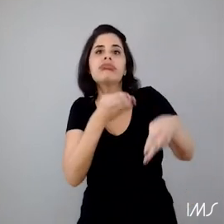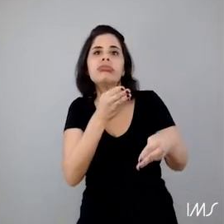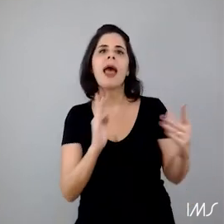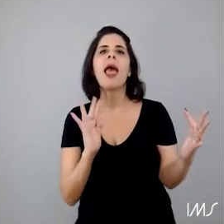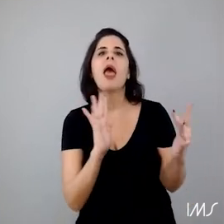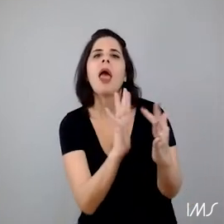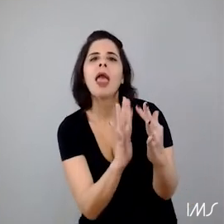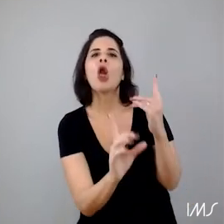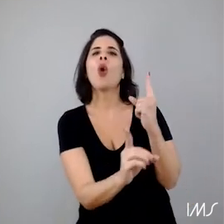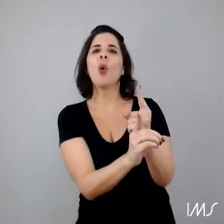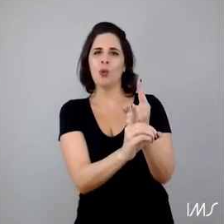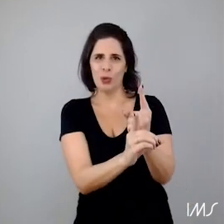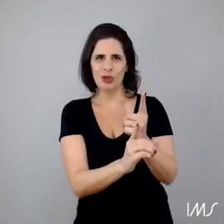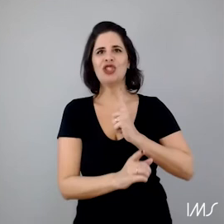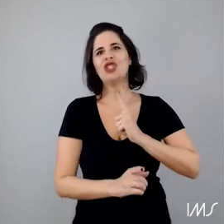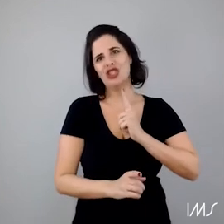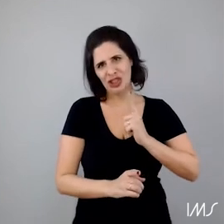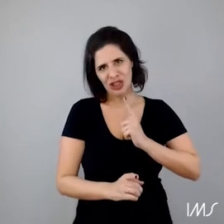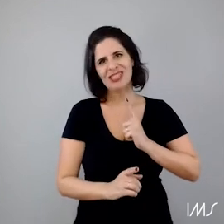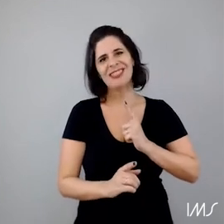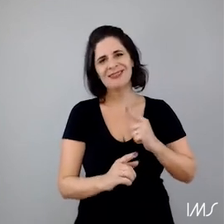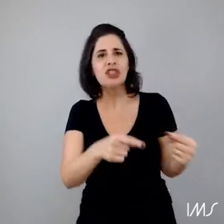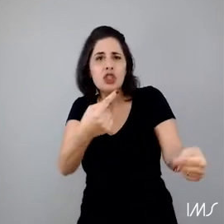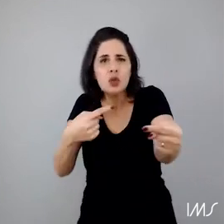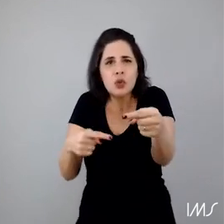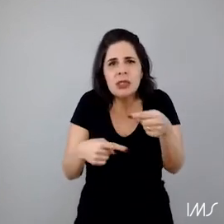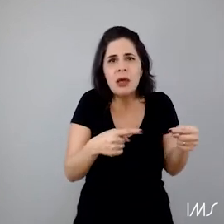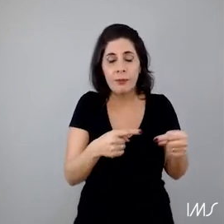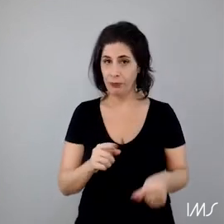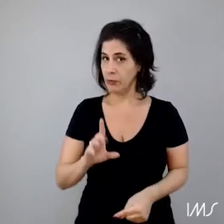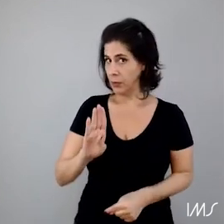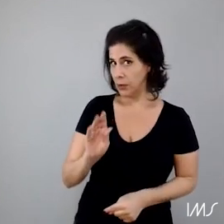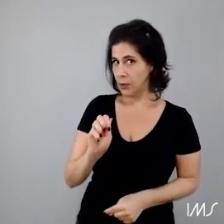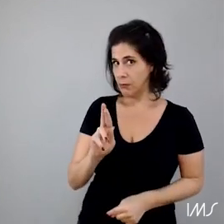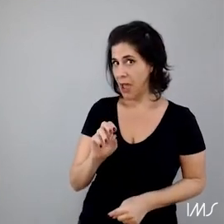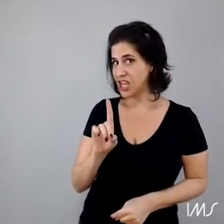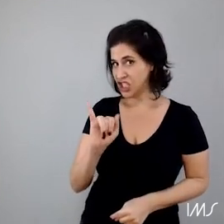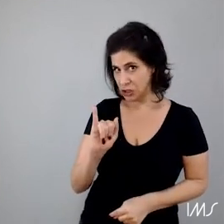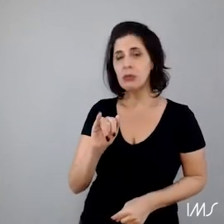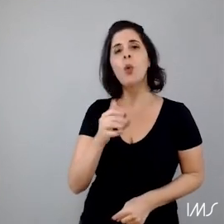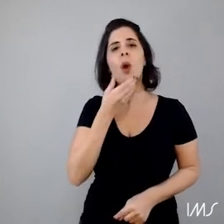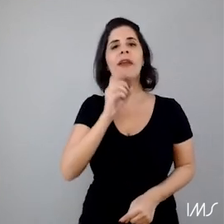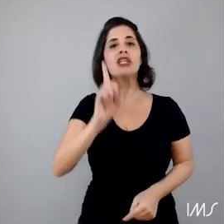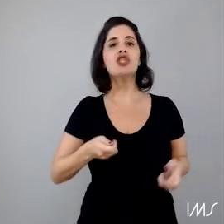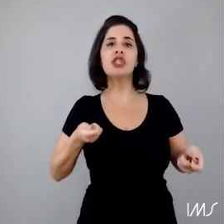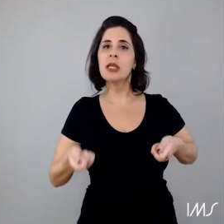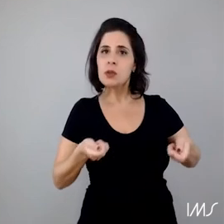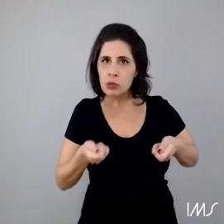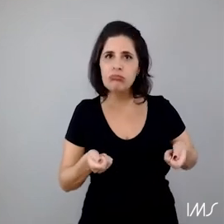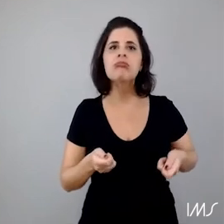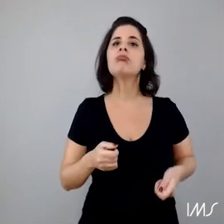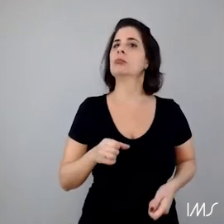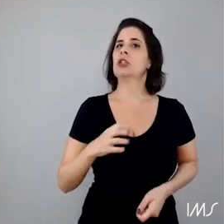dirigir, né? Vamos dizer até que assim, com mão de ferro, né? Mas justamente por isso o MASP fez